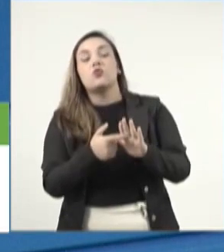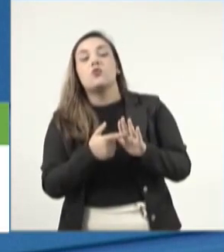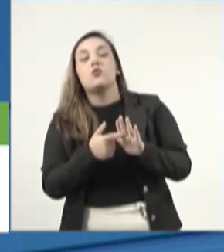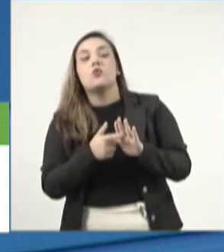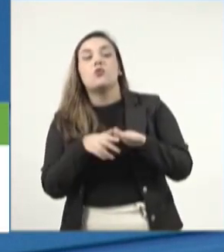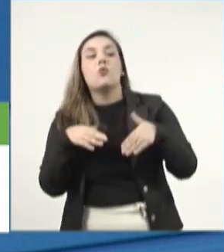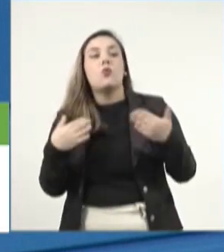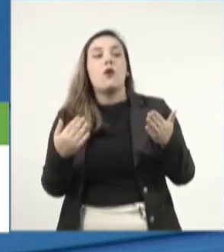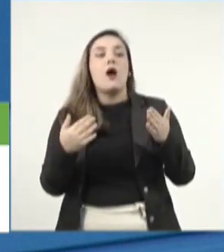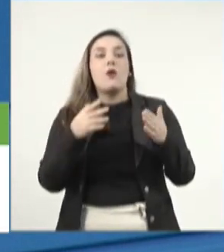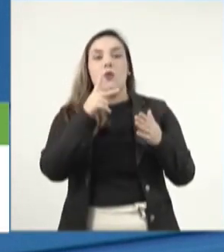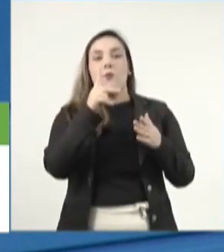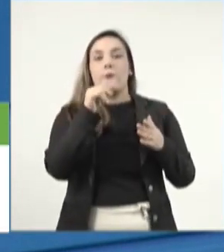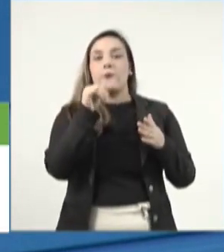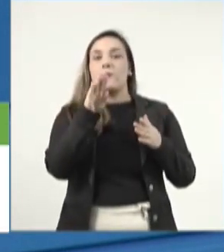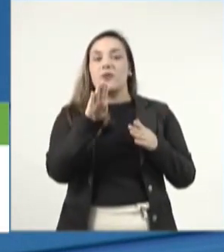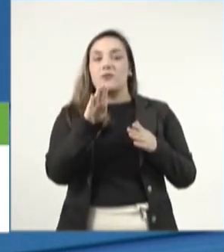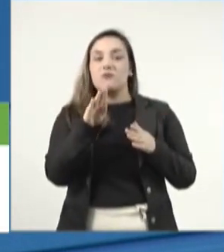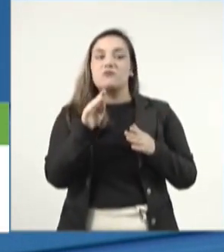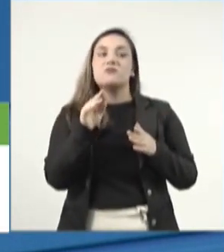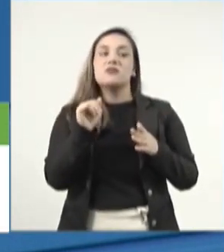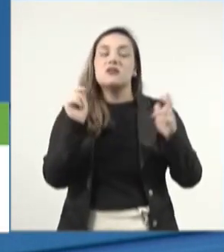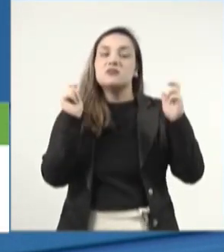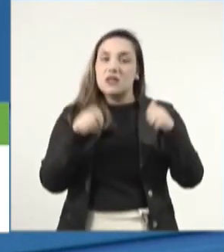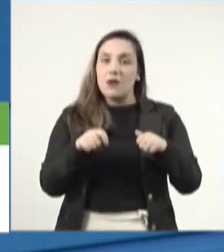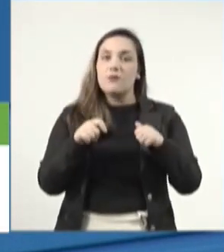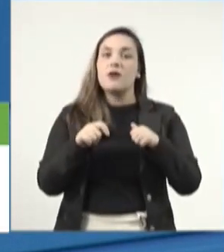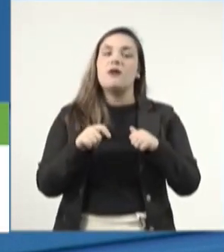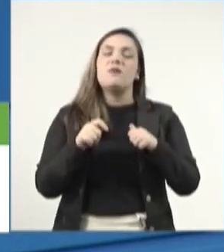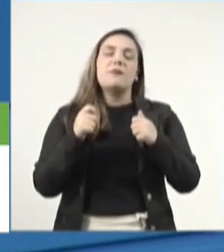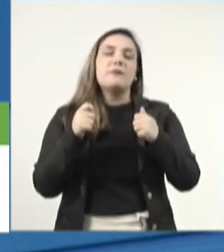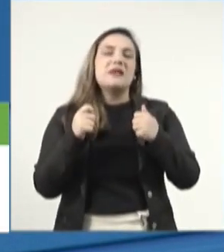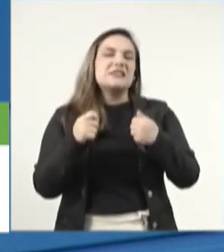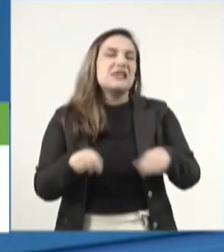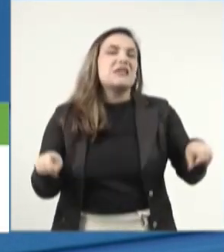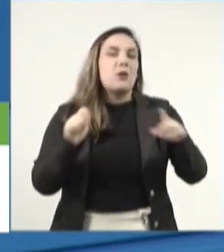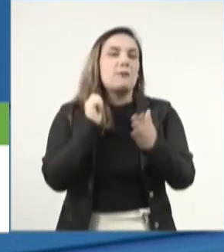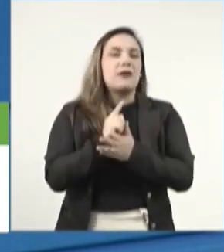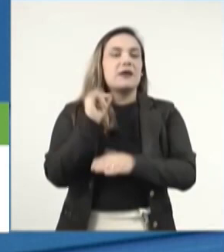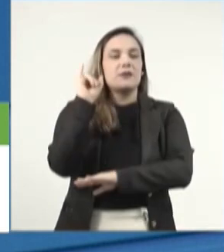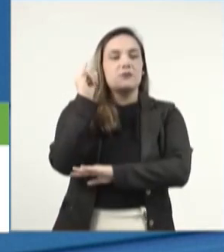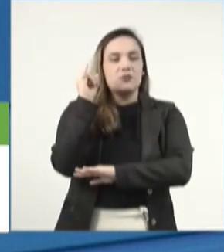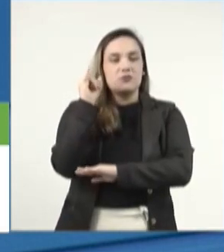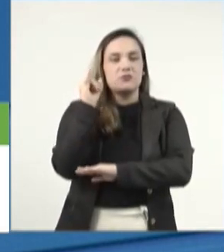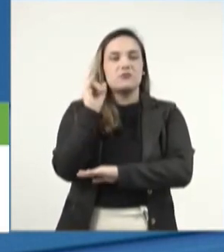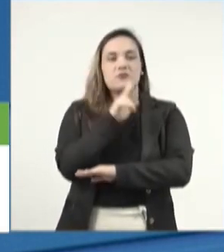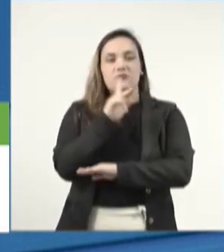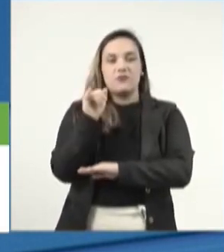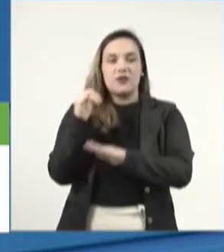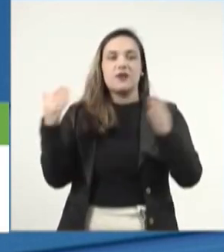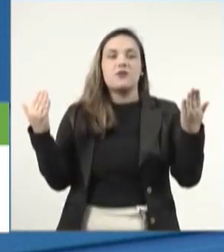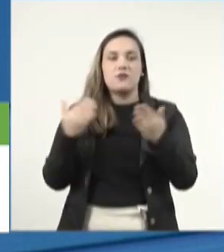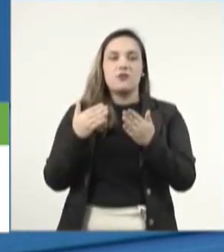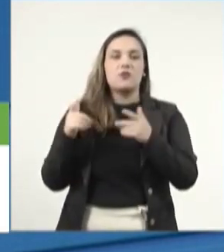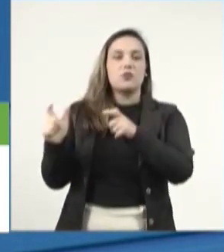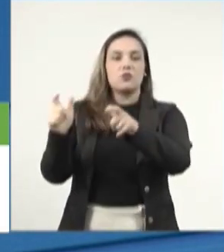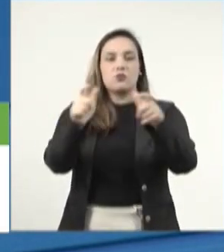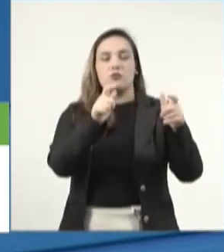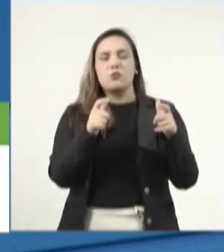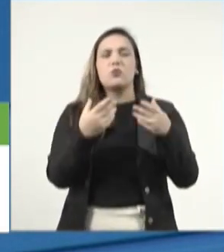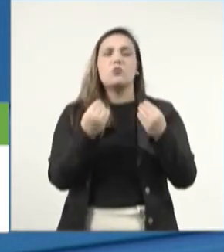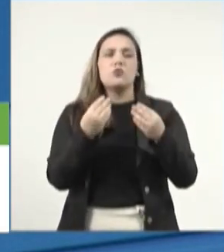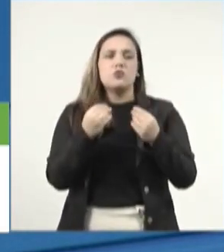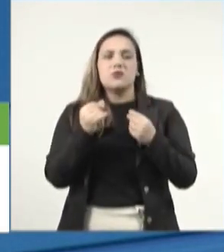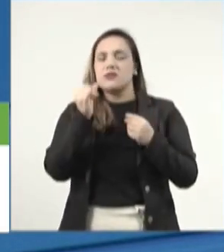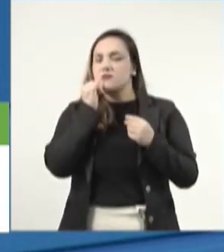do PIB do Mato Grosso do Sul, há condição de se fazer essa desoneração para possibilitar que vários setores, deputada